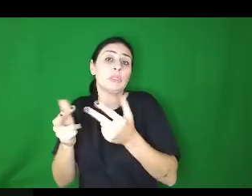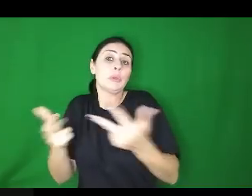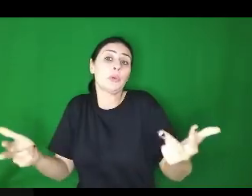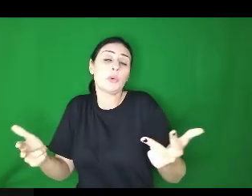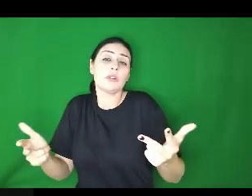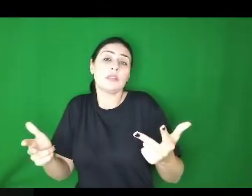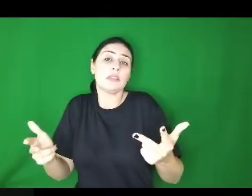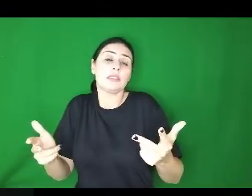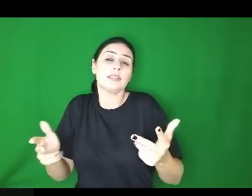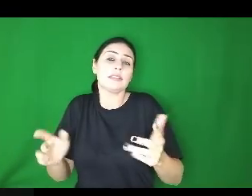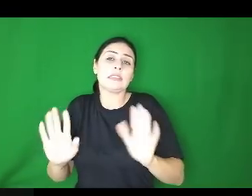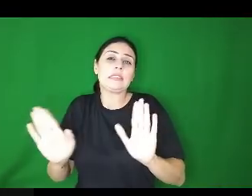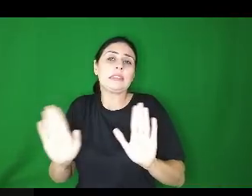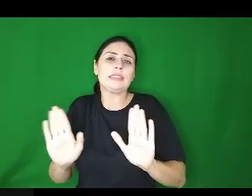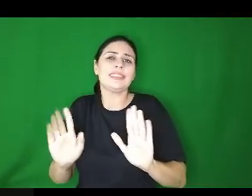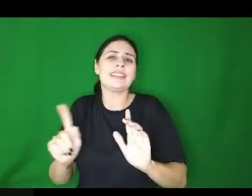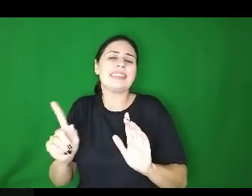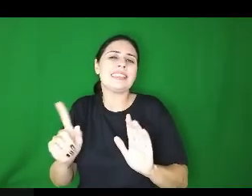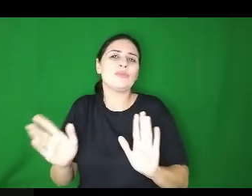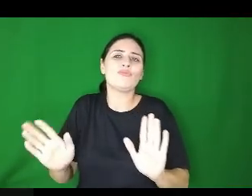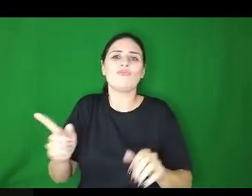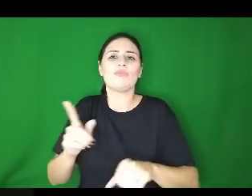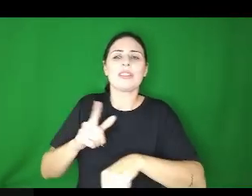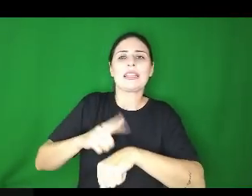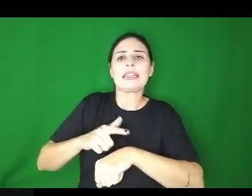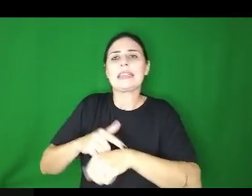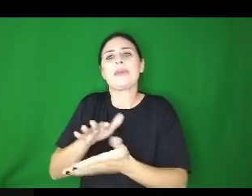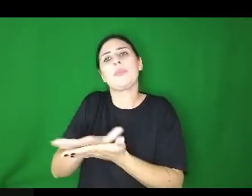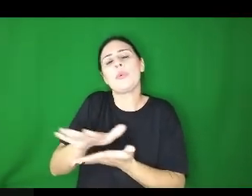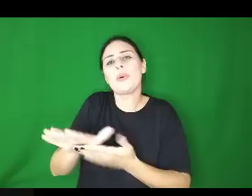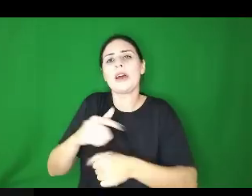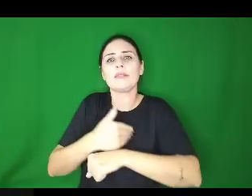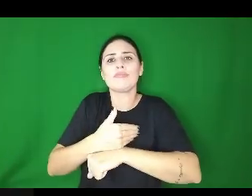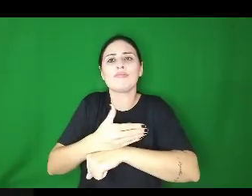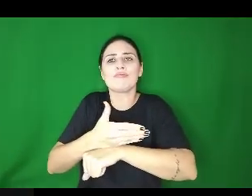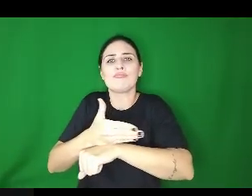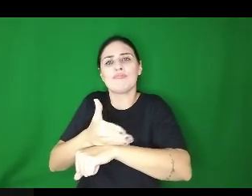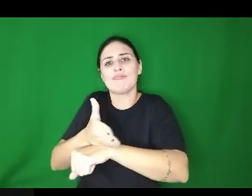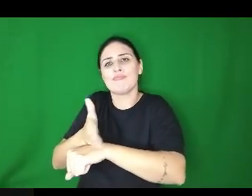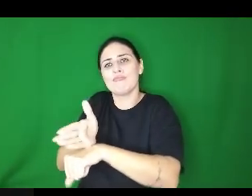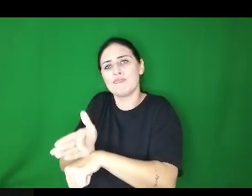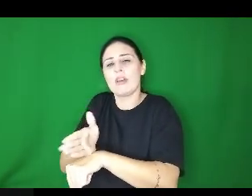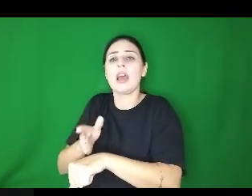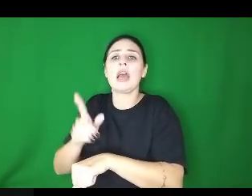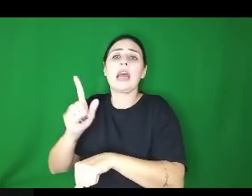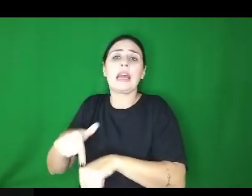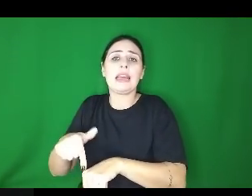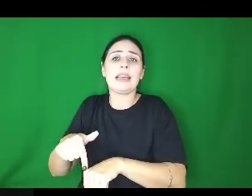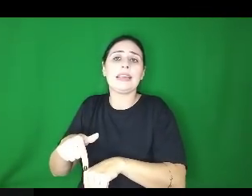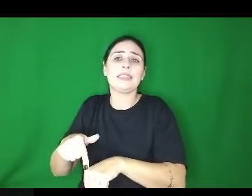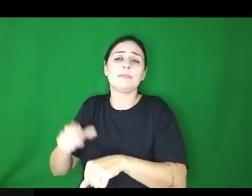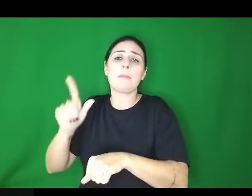Então, o momento de alfabetização, as questões mais ligadas, quando for o trabalho de escrita, mais ligadas ao que